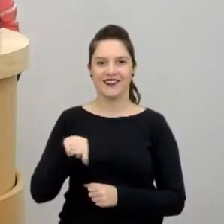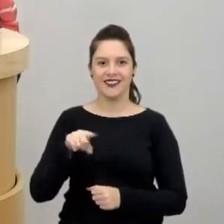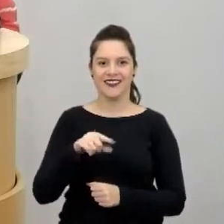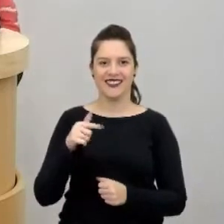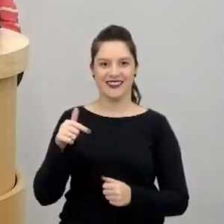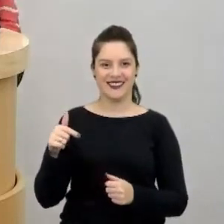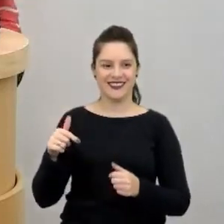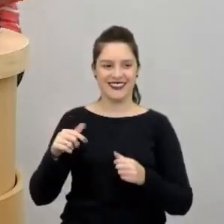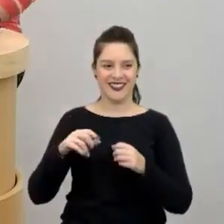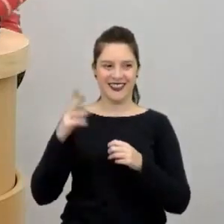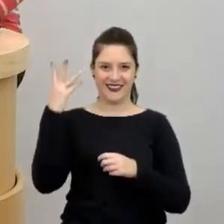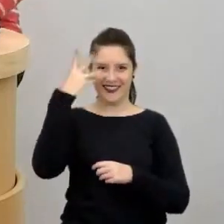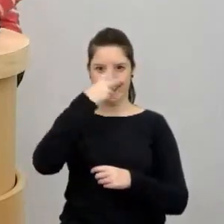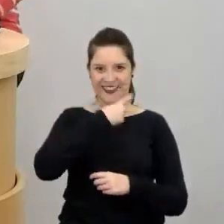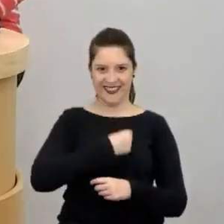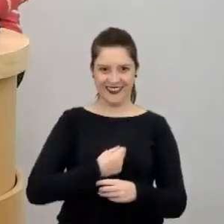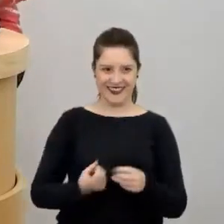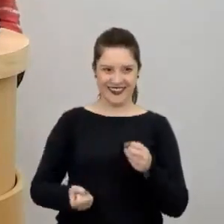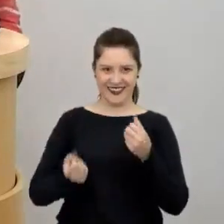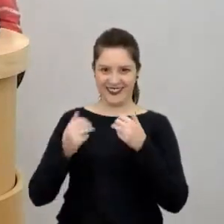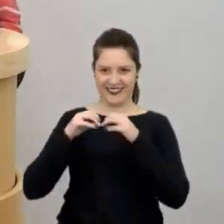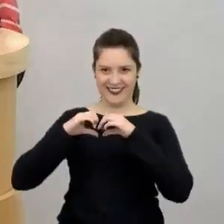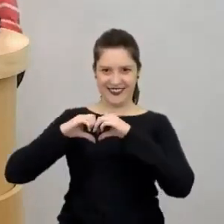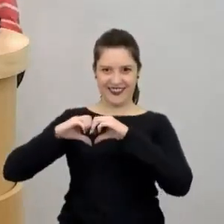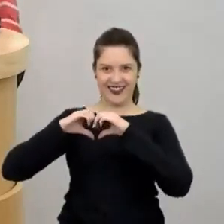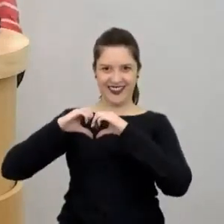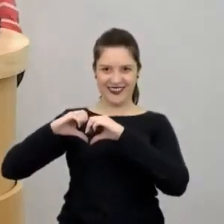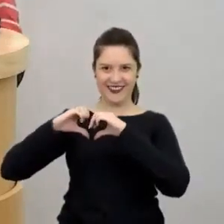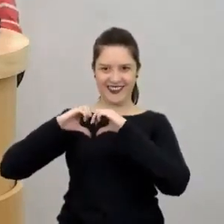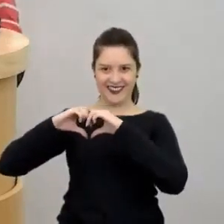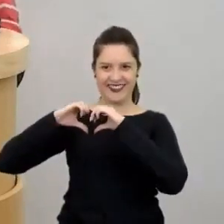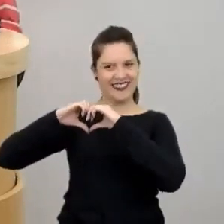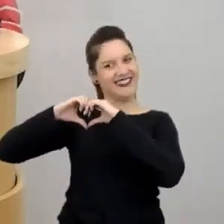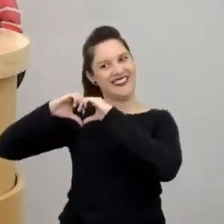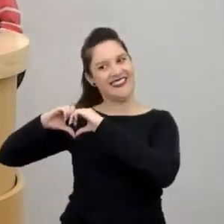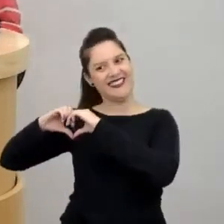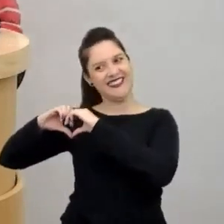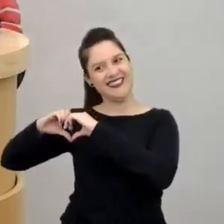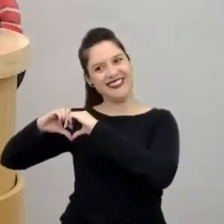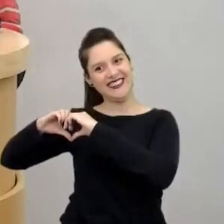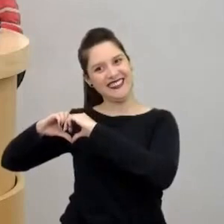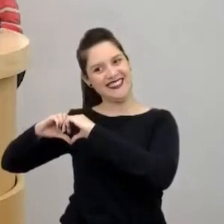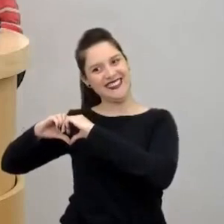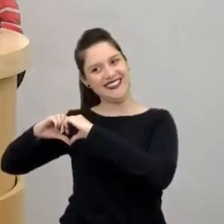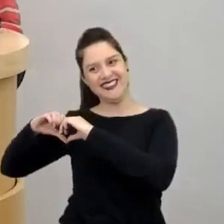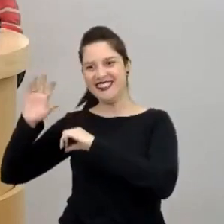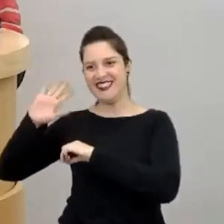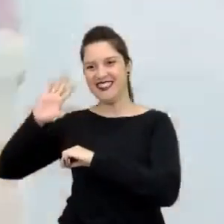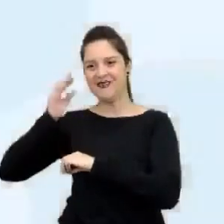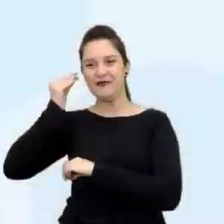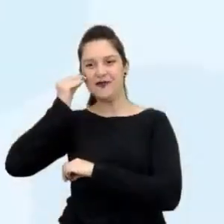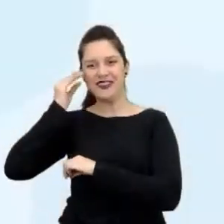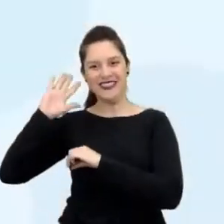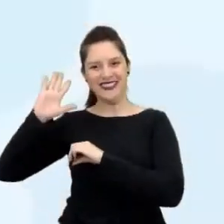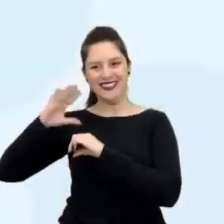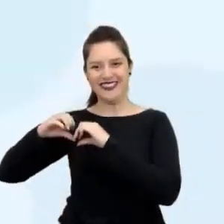que bonitinho! Ó, o coração, o povo aqui é muito chique. Coração, coração, coração. Beijos, tchau.